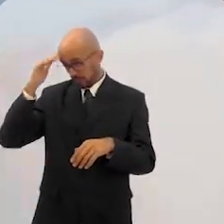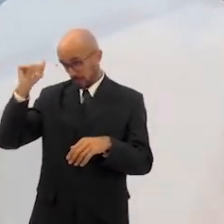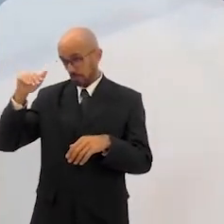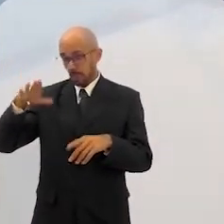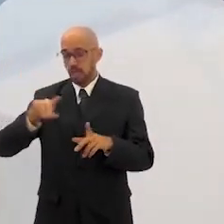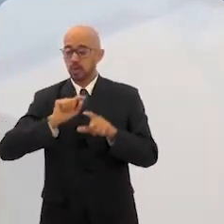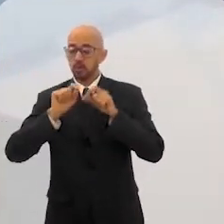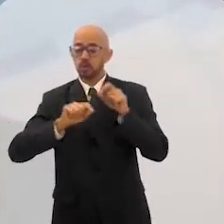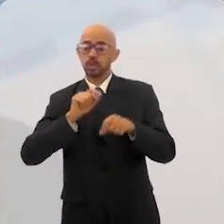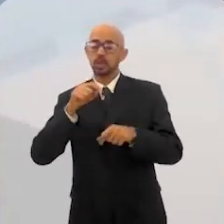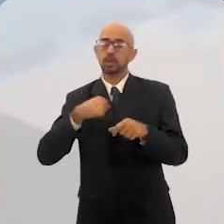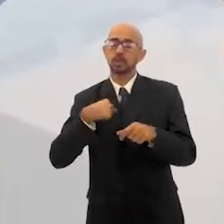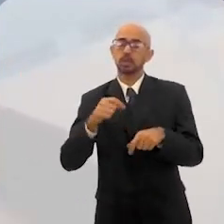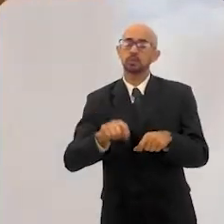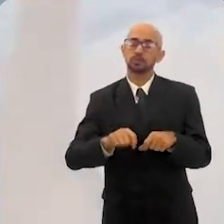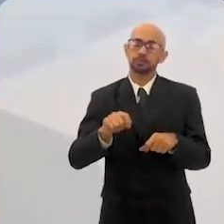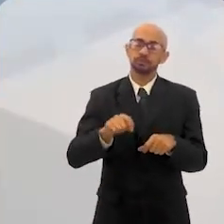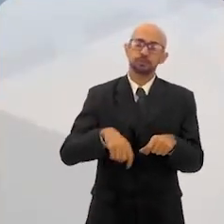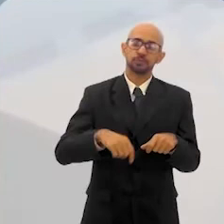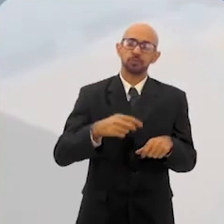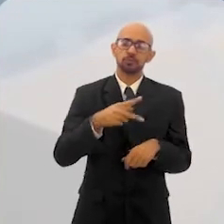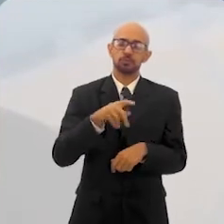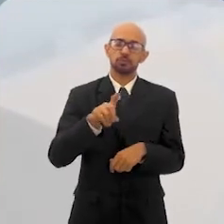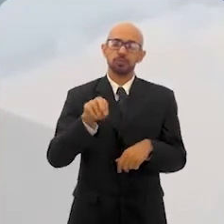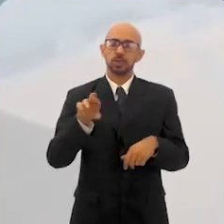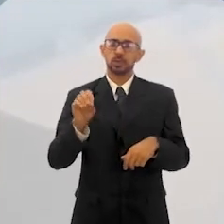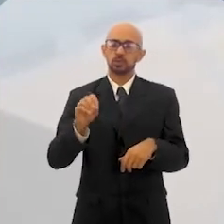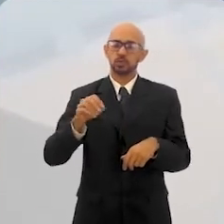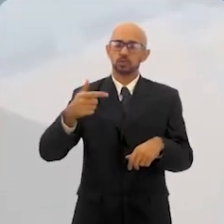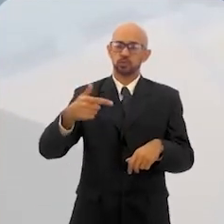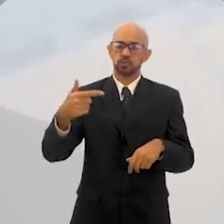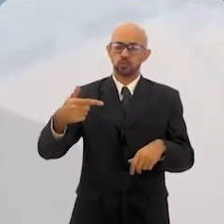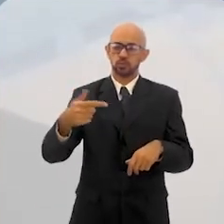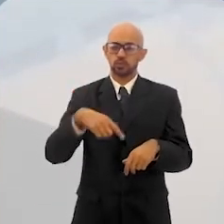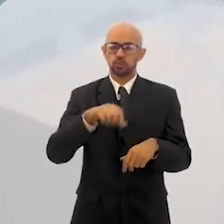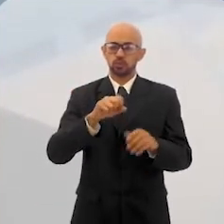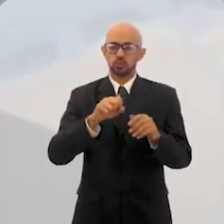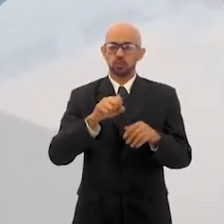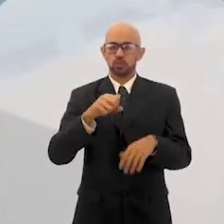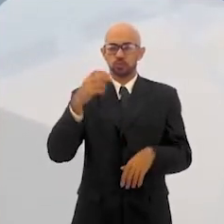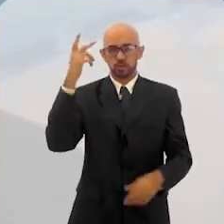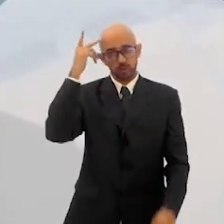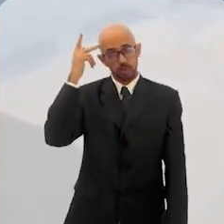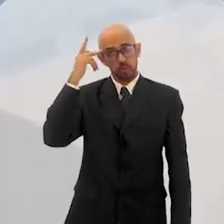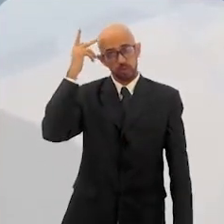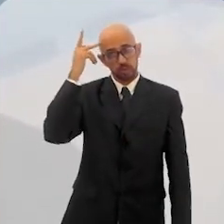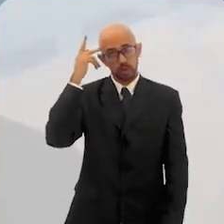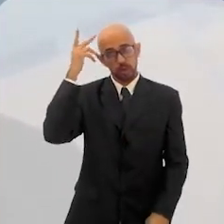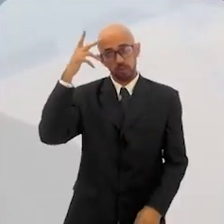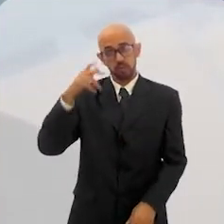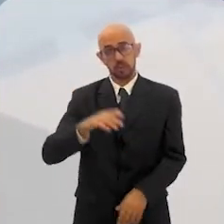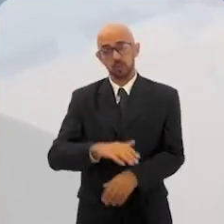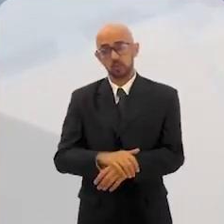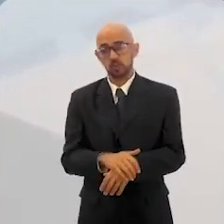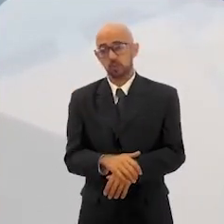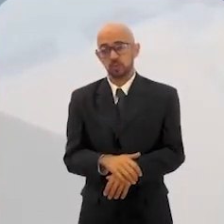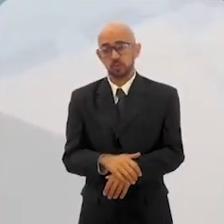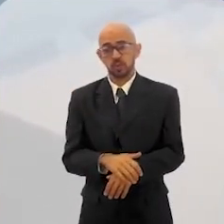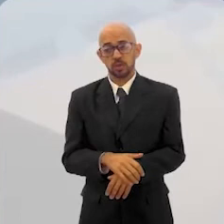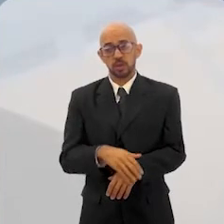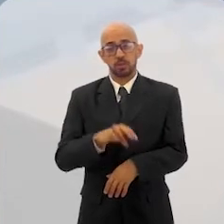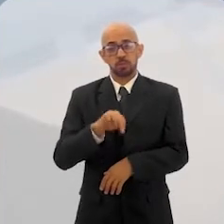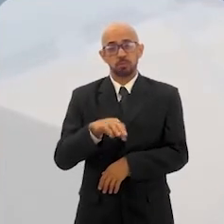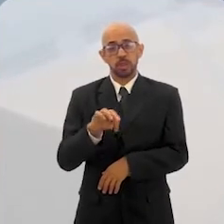muitas, mas só para você ter uma noção, eu fiz Pedro II, São Cristóvão, né, formação propedêutica, formação geral.